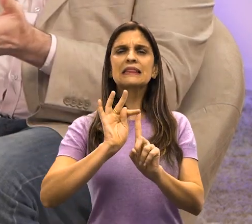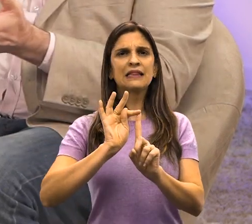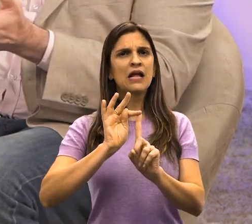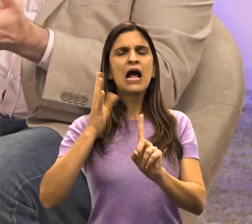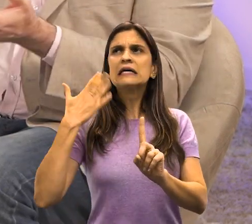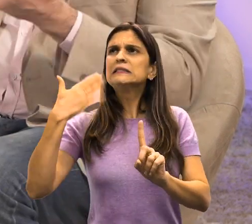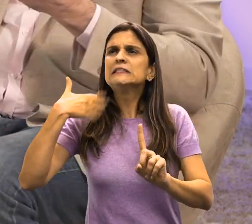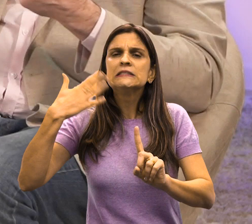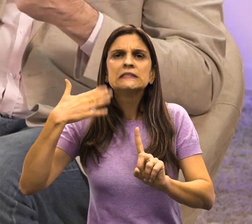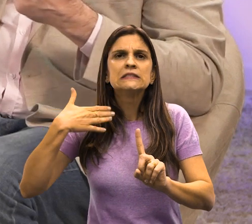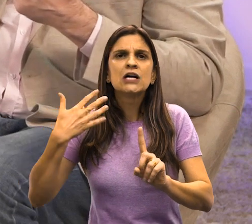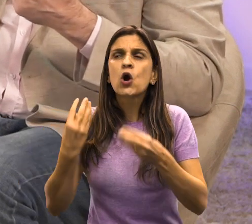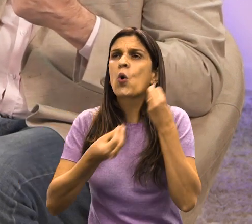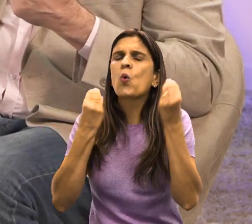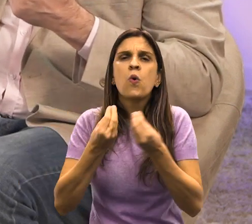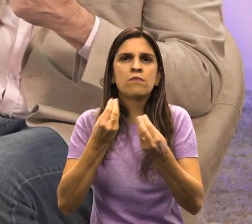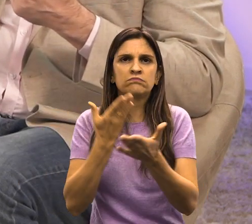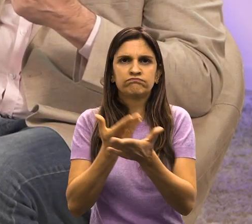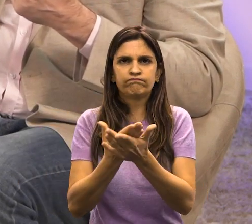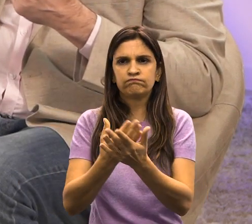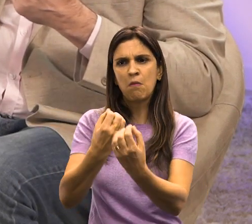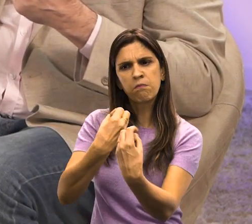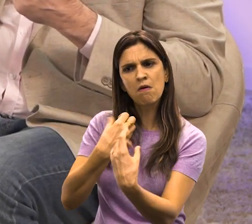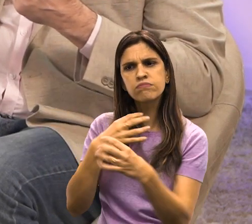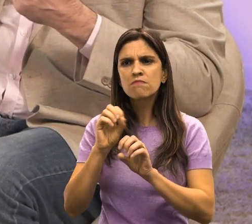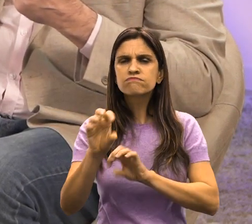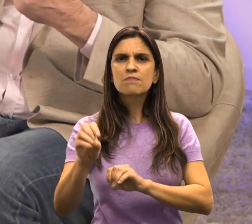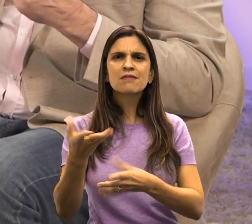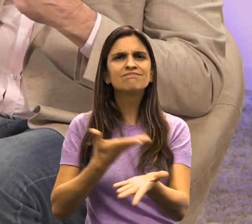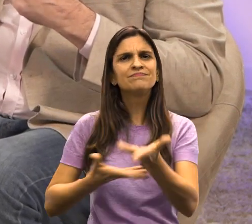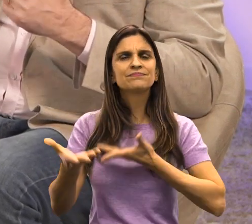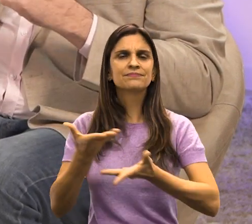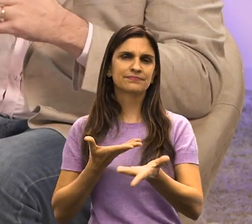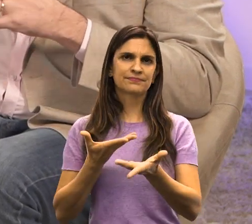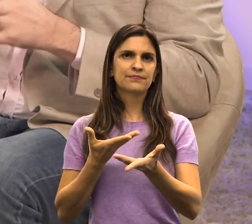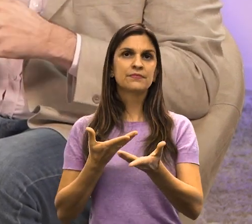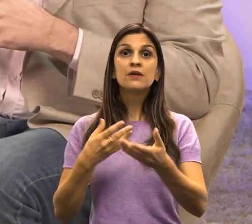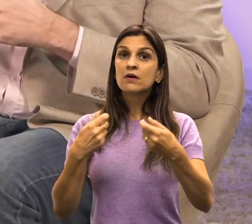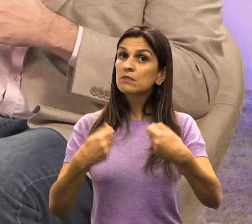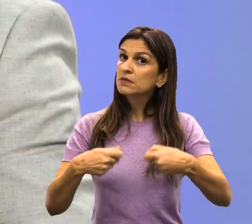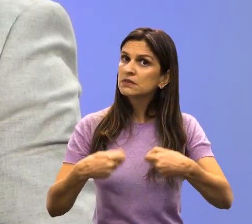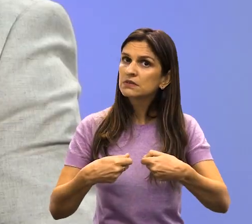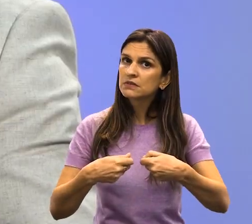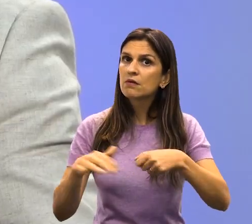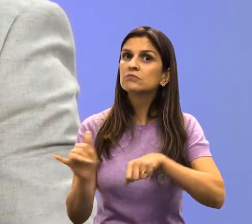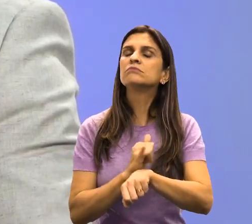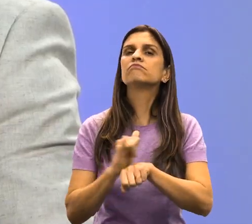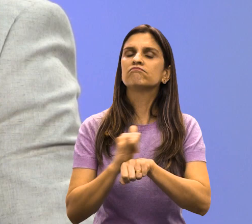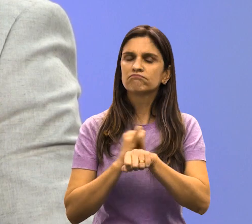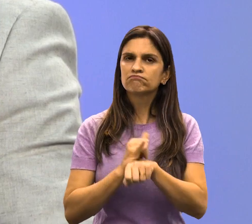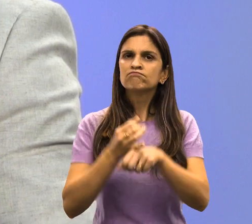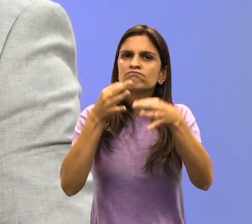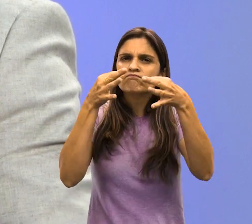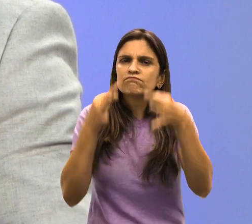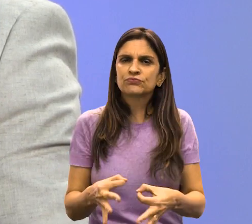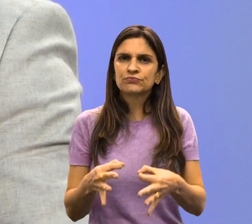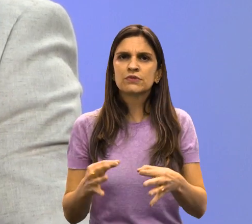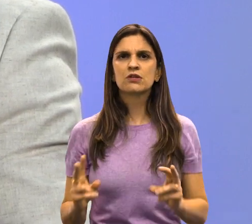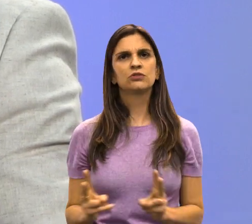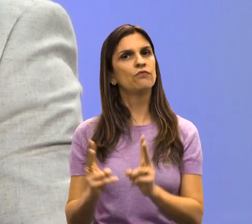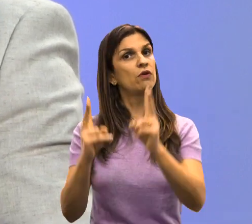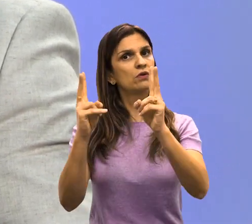aula e o aluno tem como estudar, né? Então, nós precisamos de medidas efetivas, né,